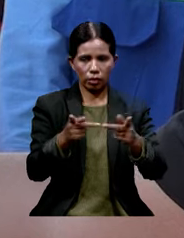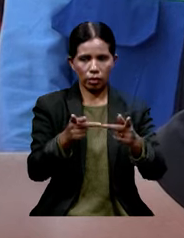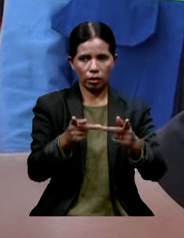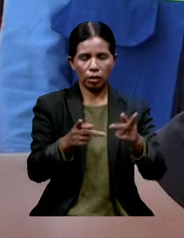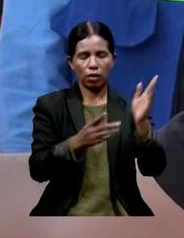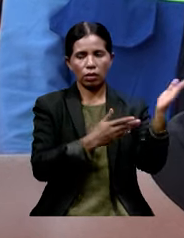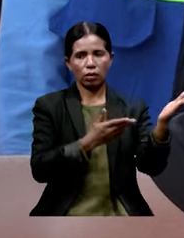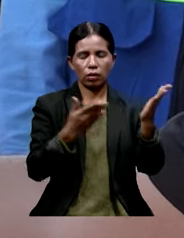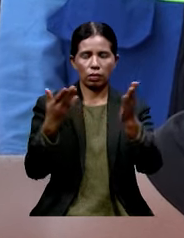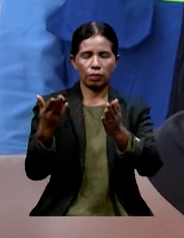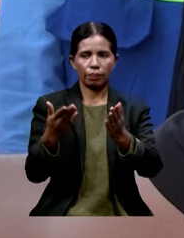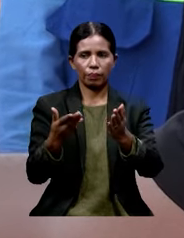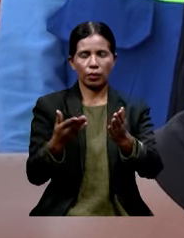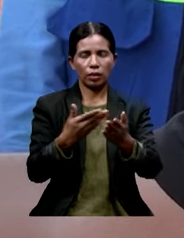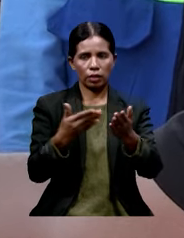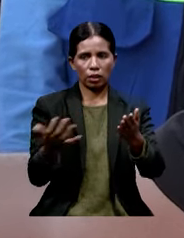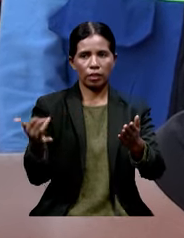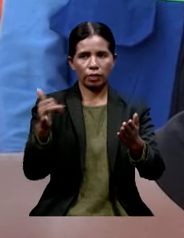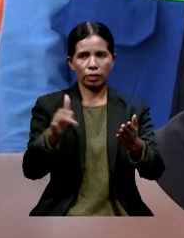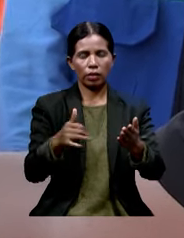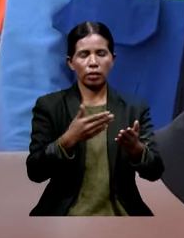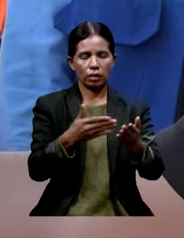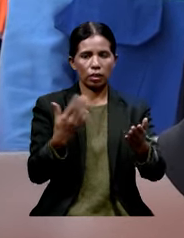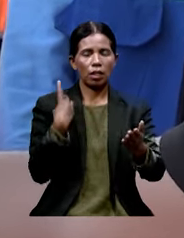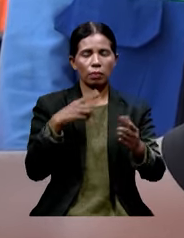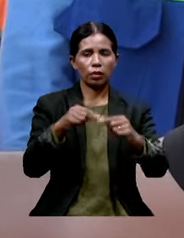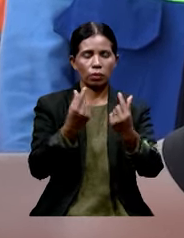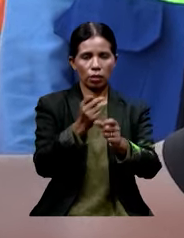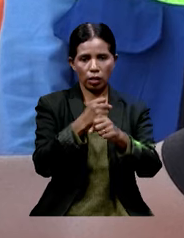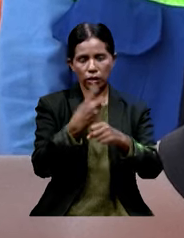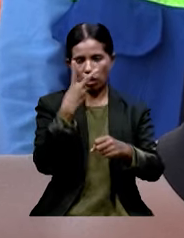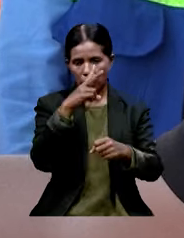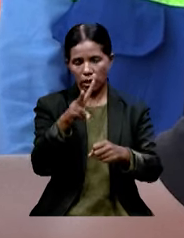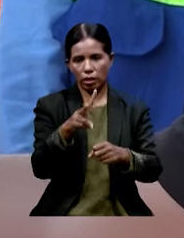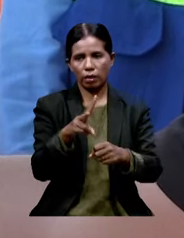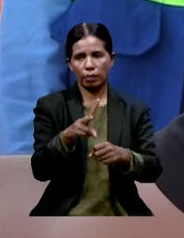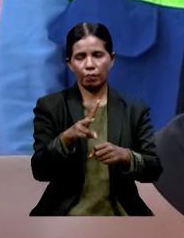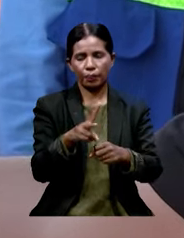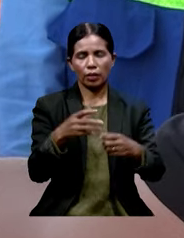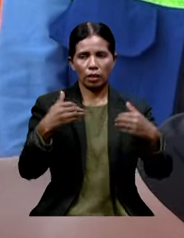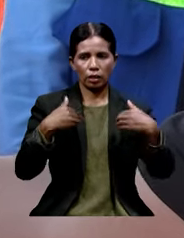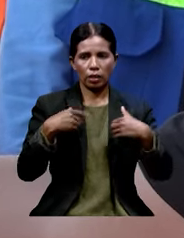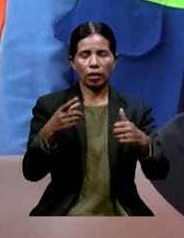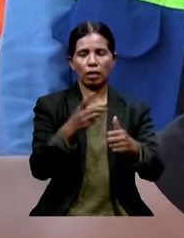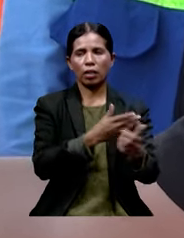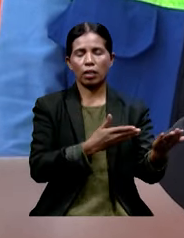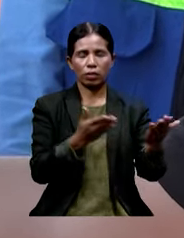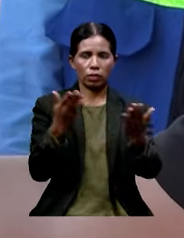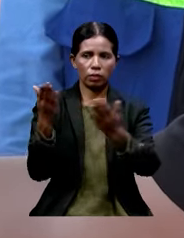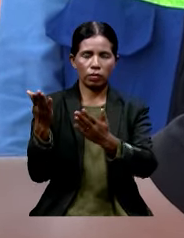importa lubrificante ser né equipa em halo tem a verificação e indício ato ba tama